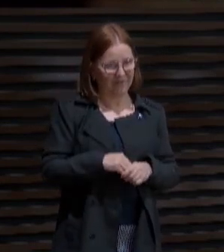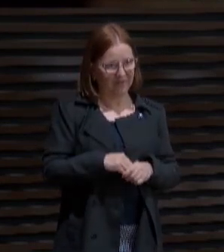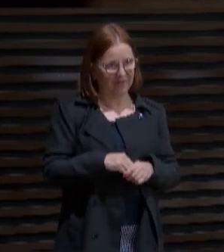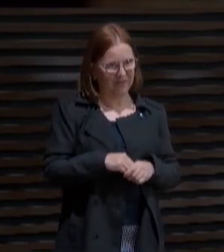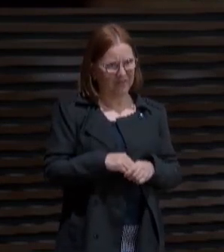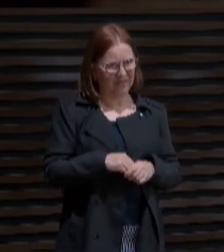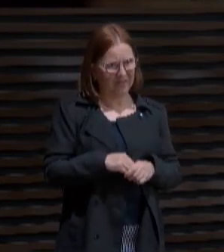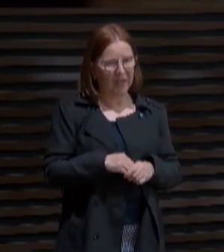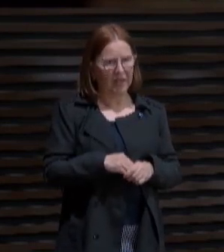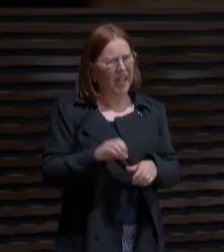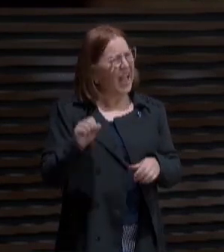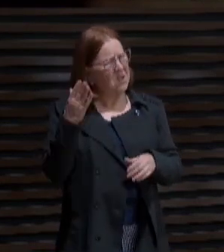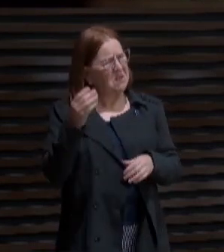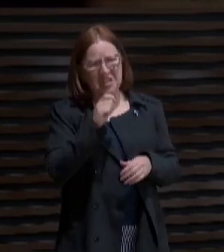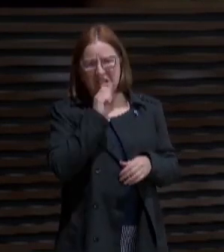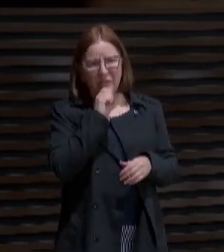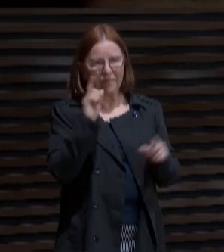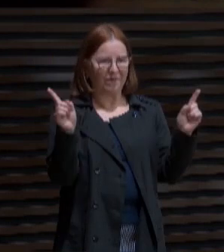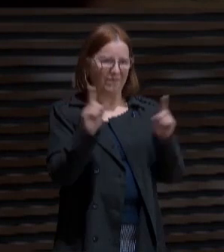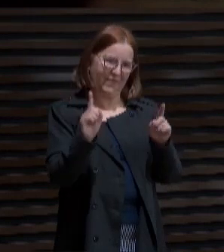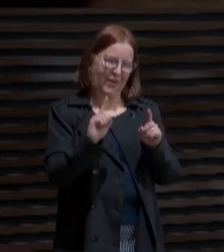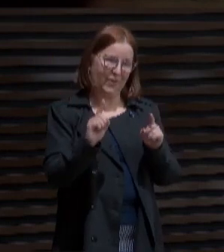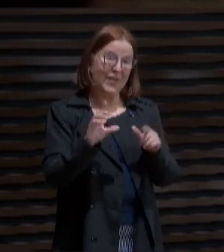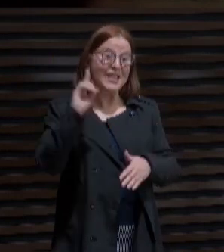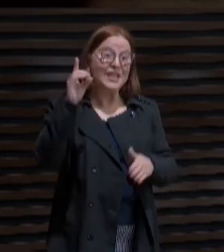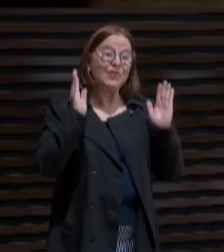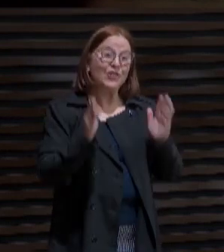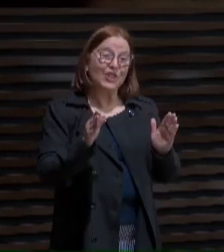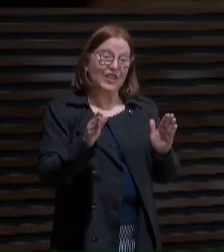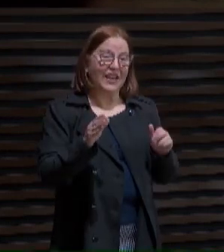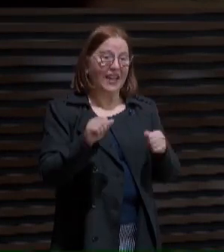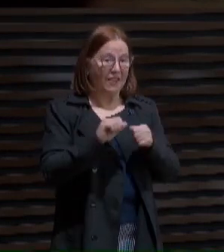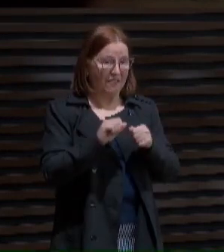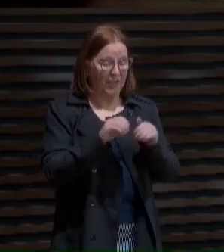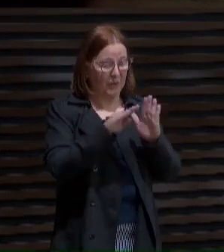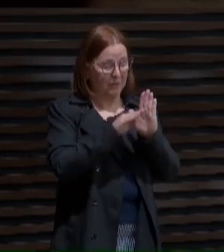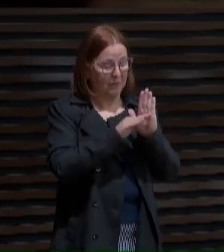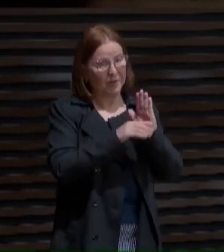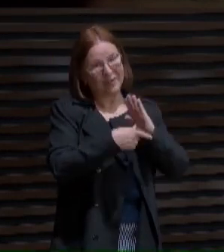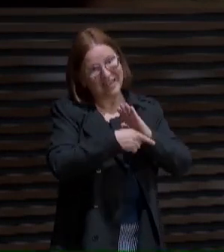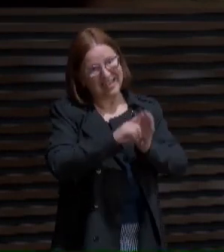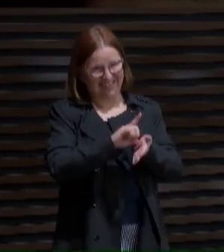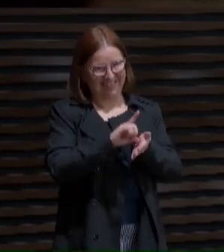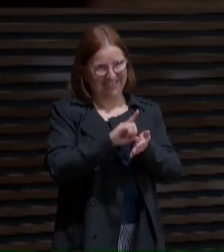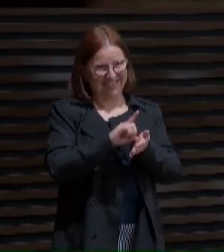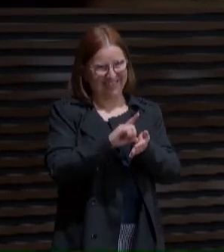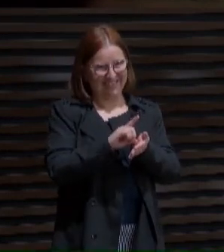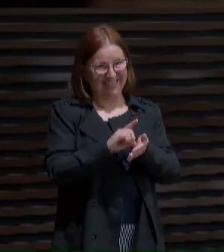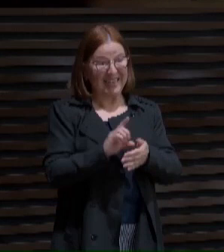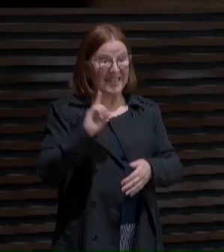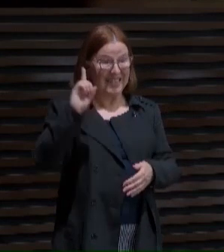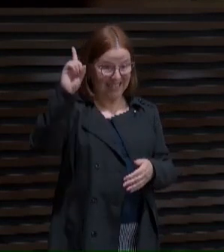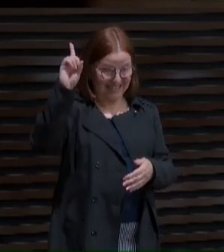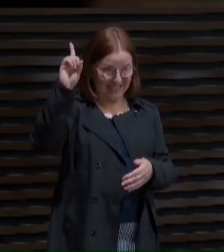não. Isso foi um plano pré-estabelecido por Deus. É Deus quem está no controle, é